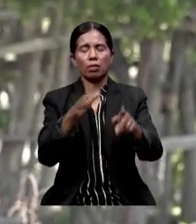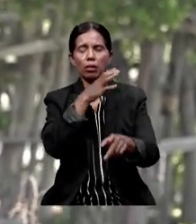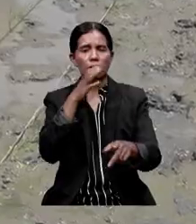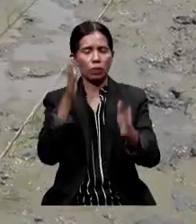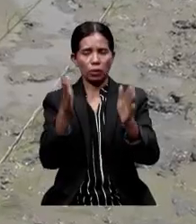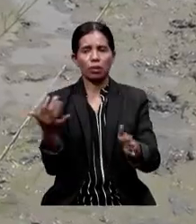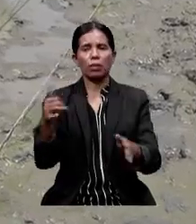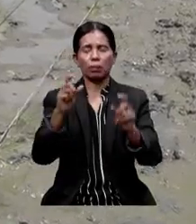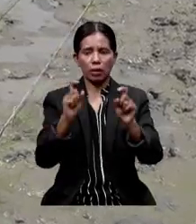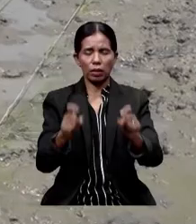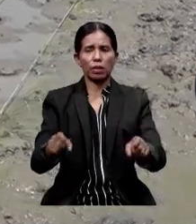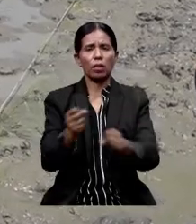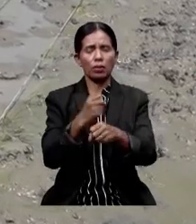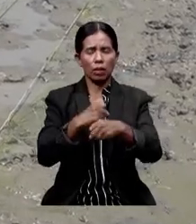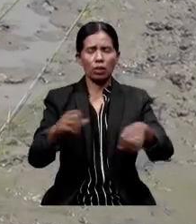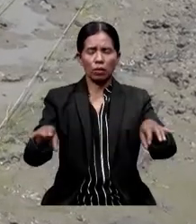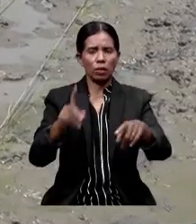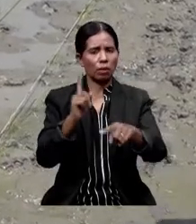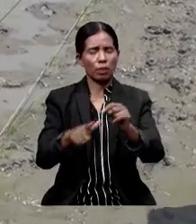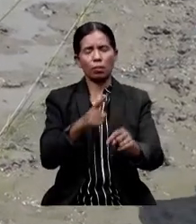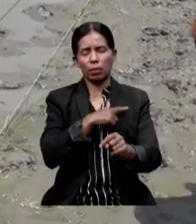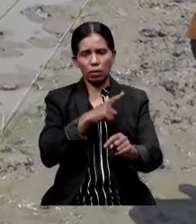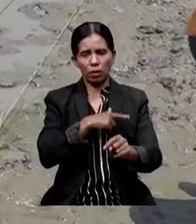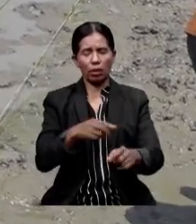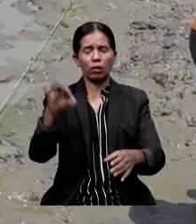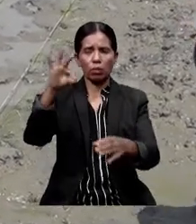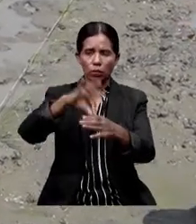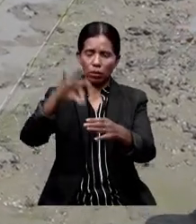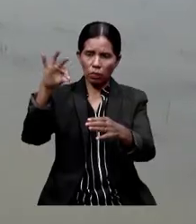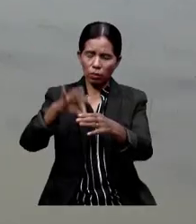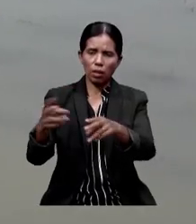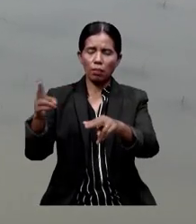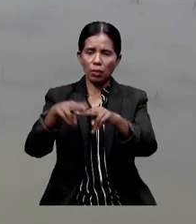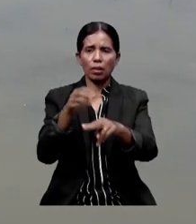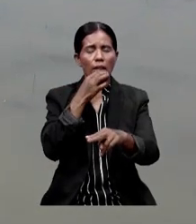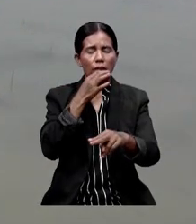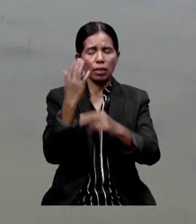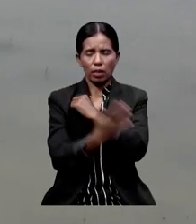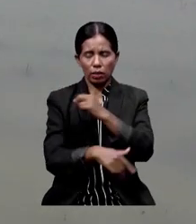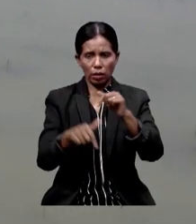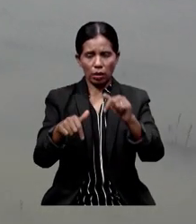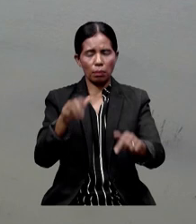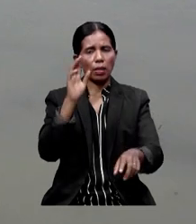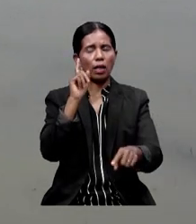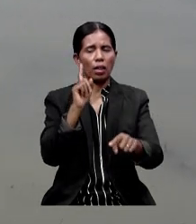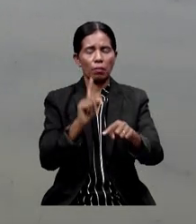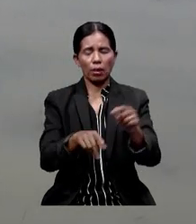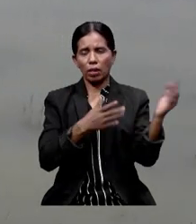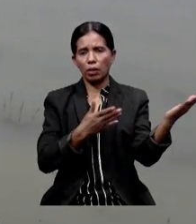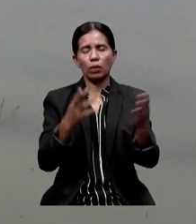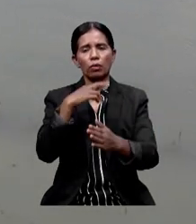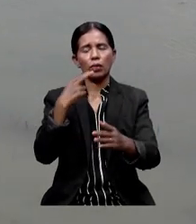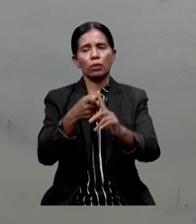persija, badina salo serviço, e a tos no natar, onde aumenta a produção aihan e railaran, nune, bele reduz ona importação fos o Sira